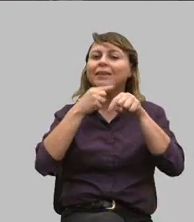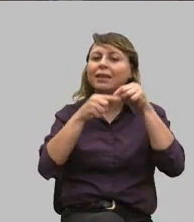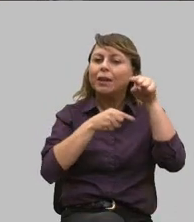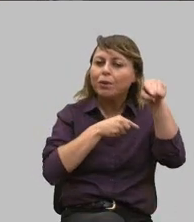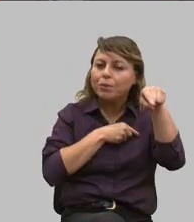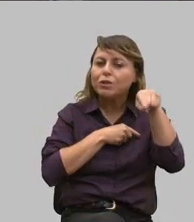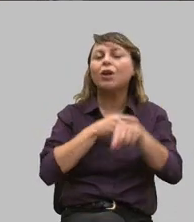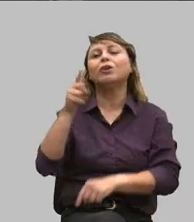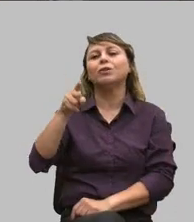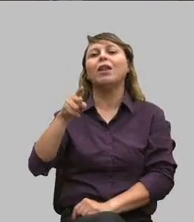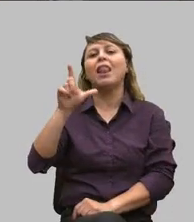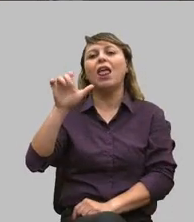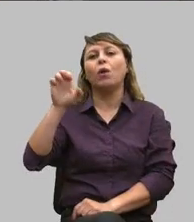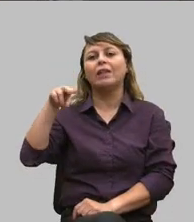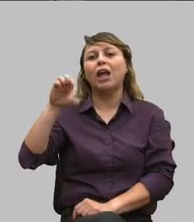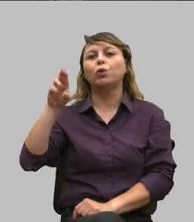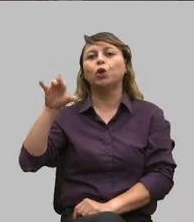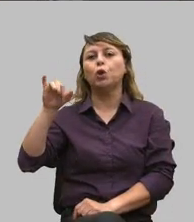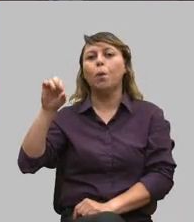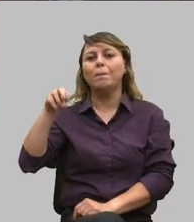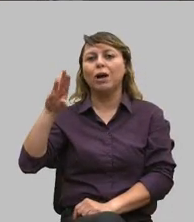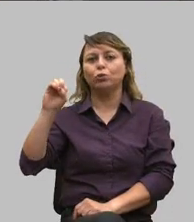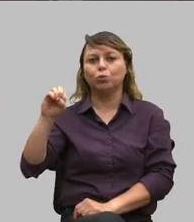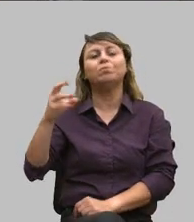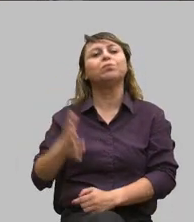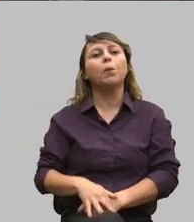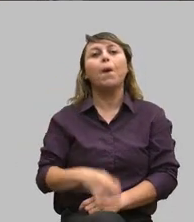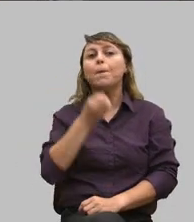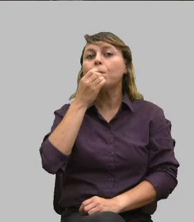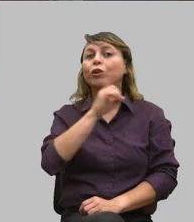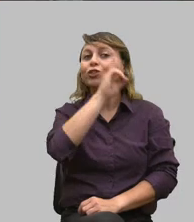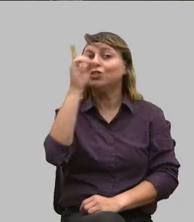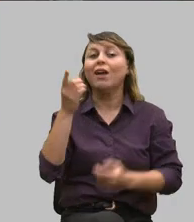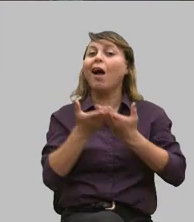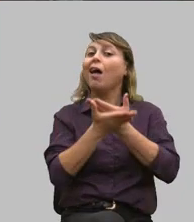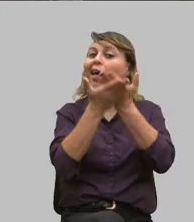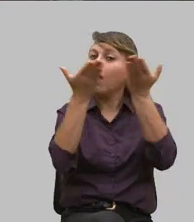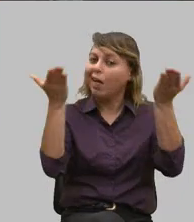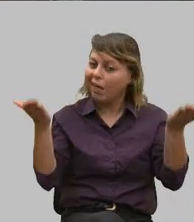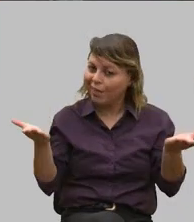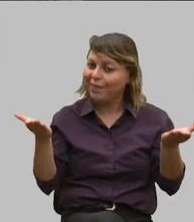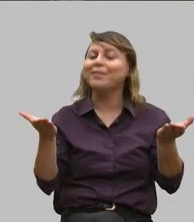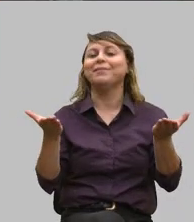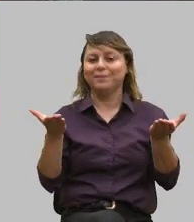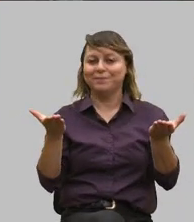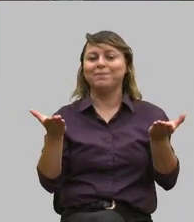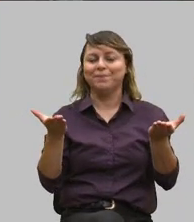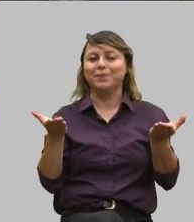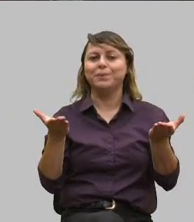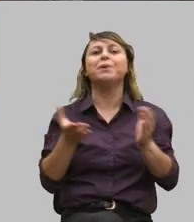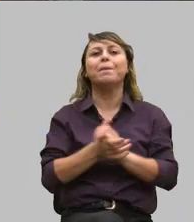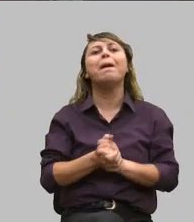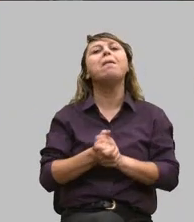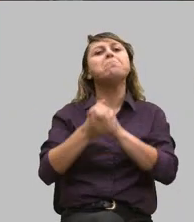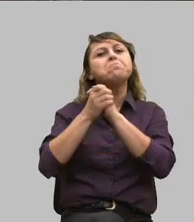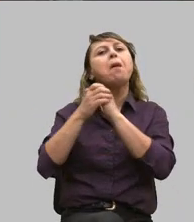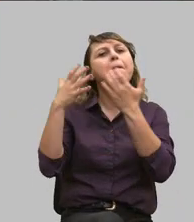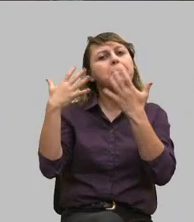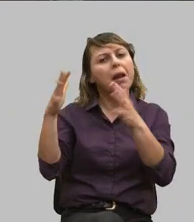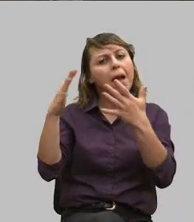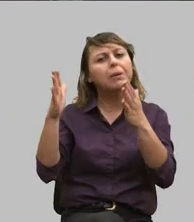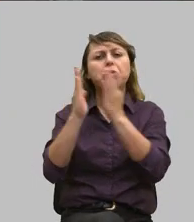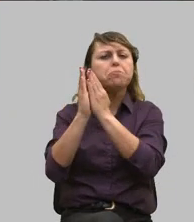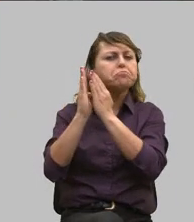Rio Manso Bom dia a todos cumprimentar aqui Deputado Arlen parabéns pela sua trajetória